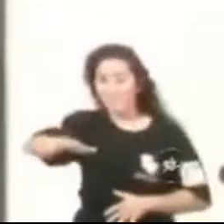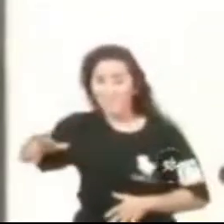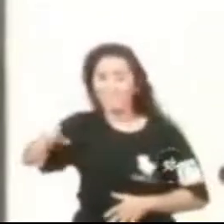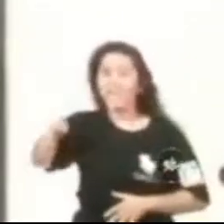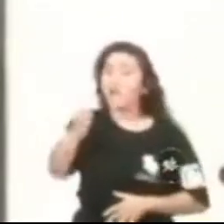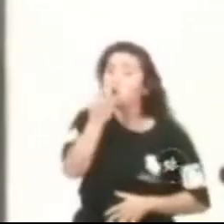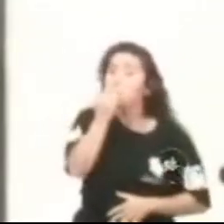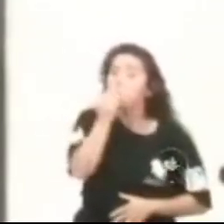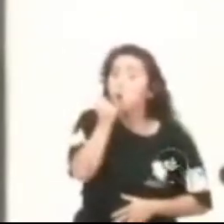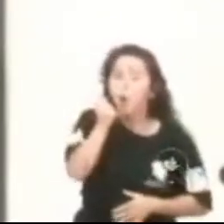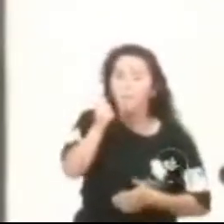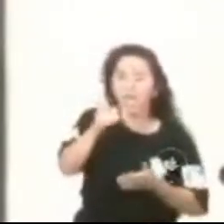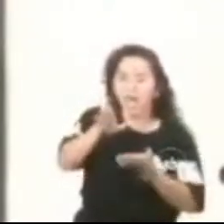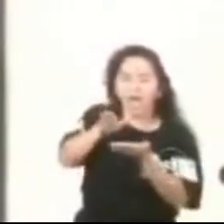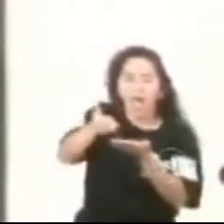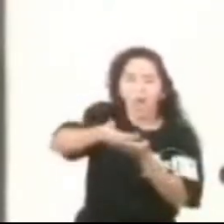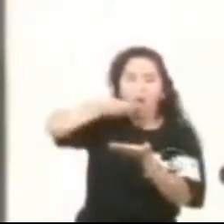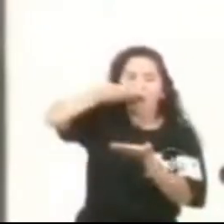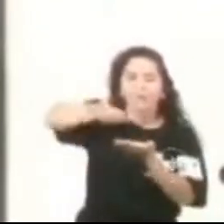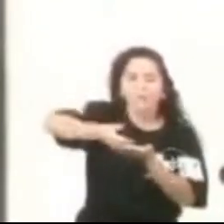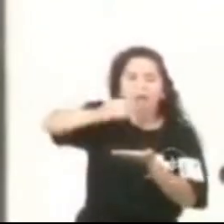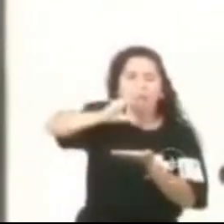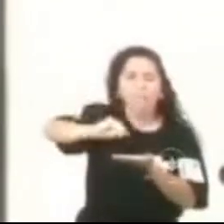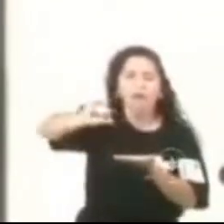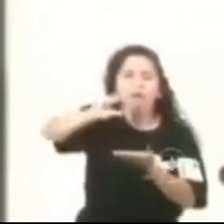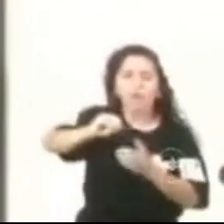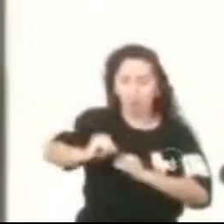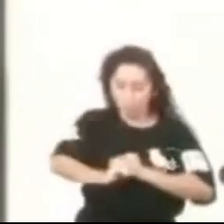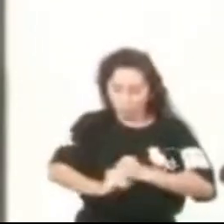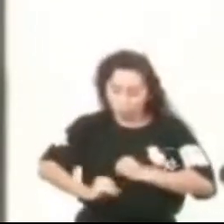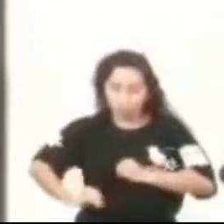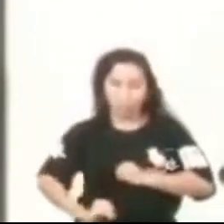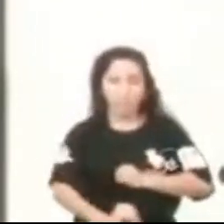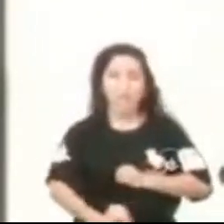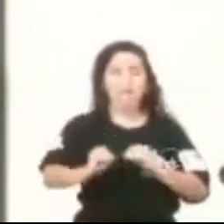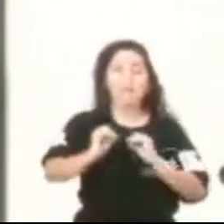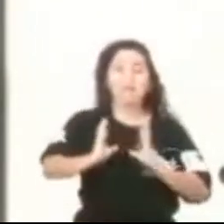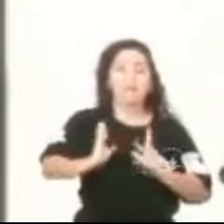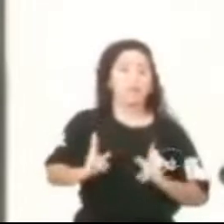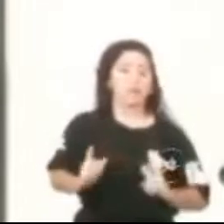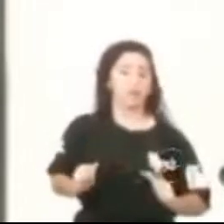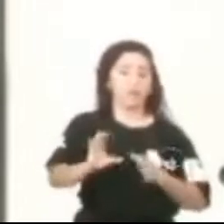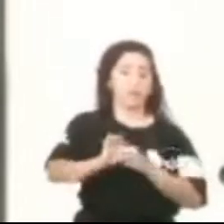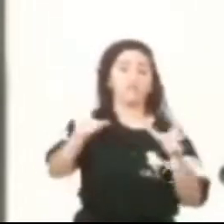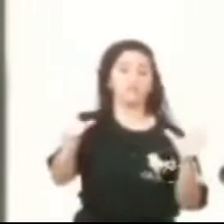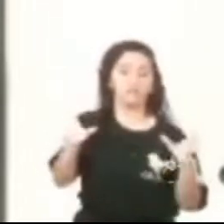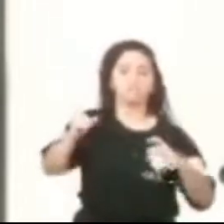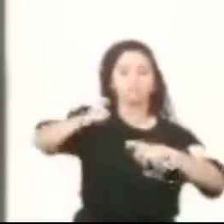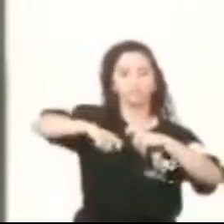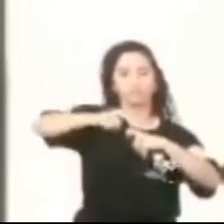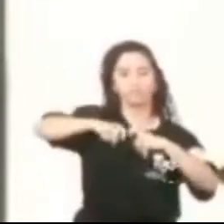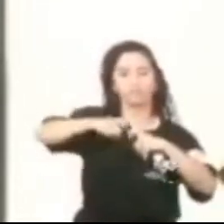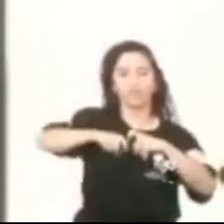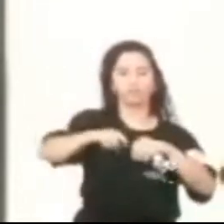comem comida pastosa para o intestino ficar livre para a hora do sexo